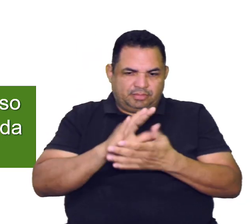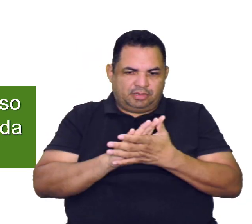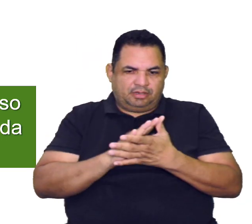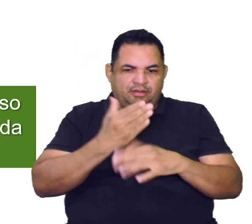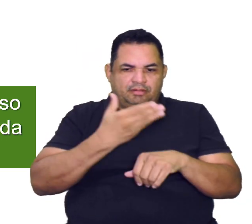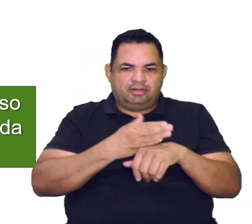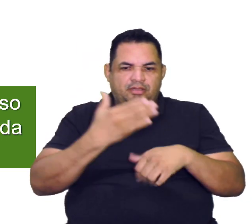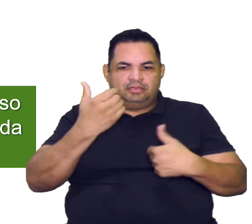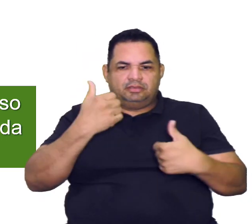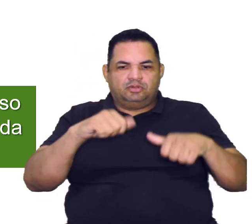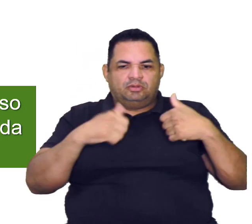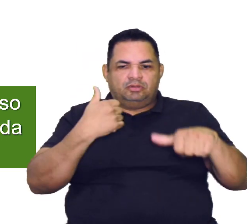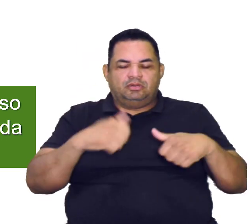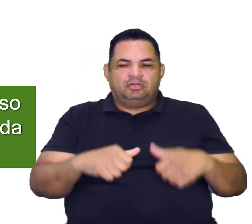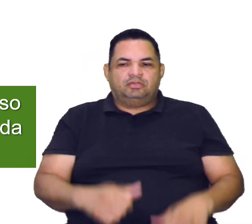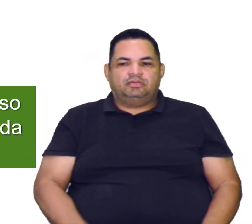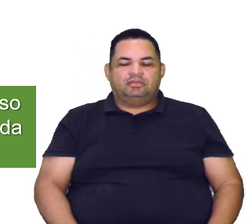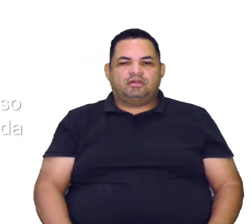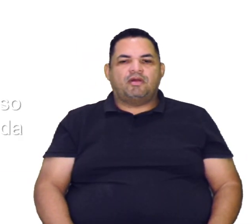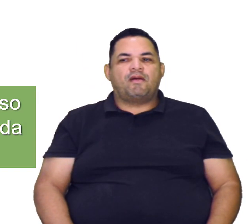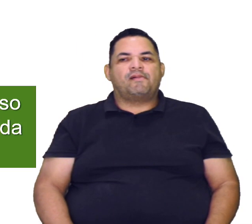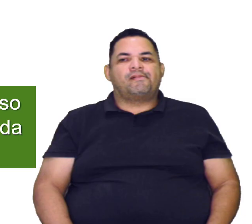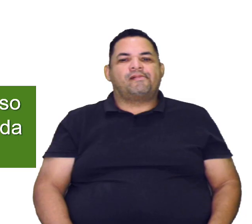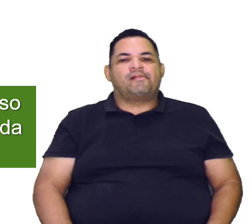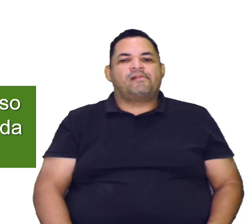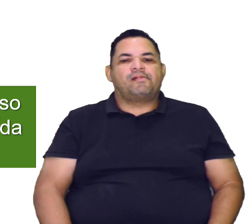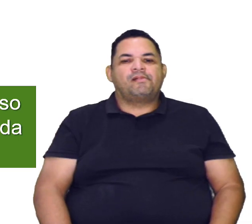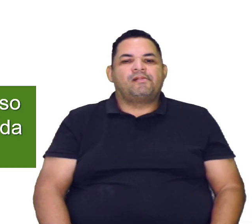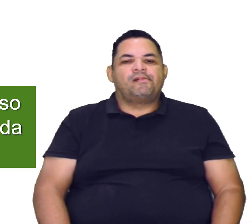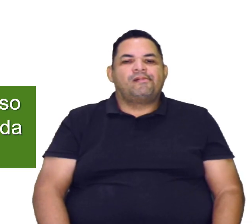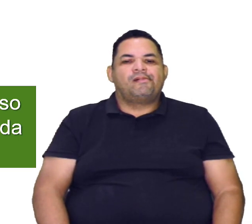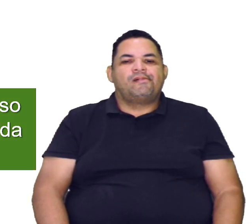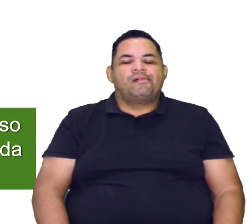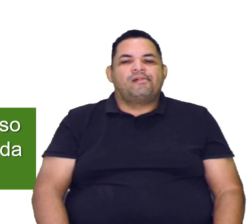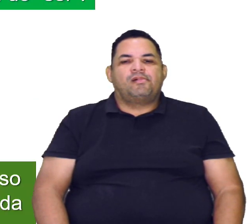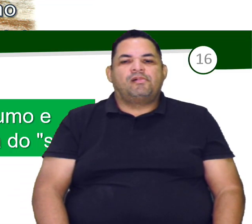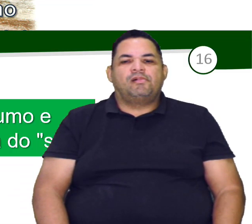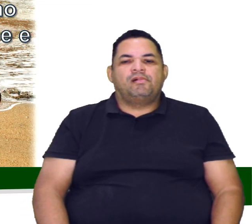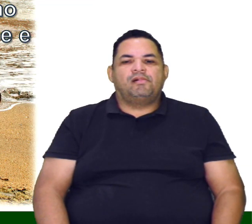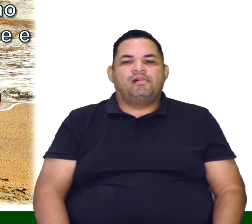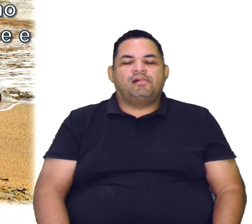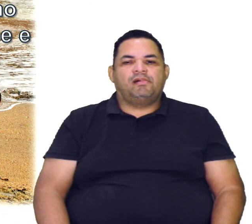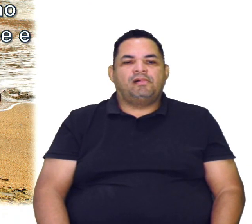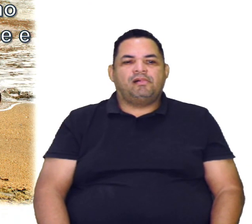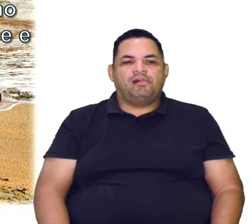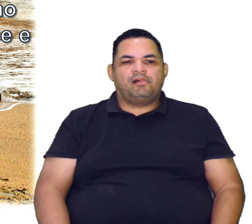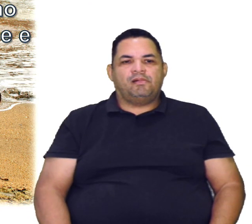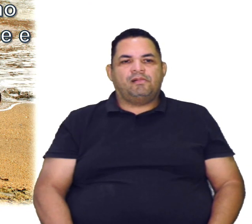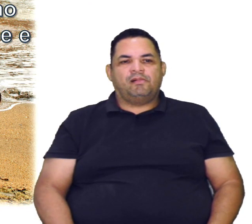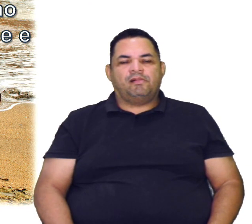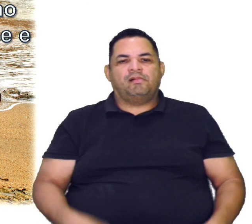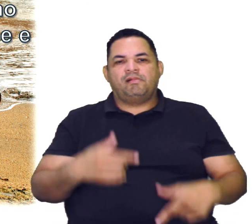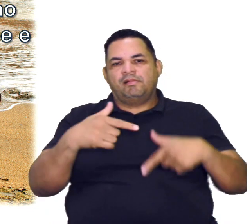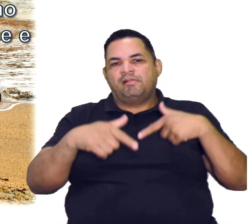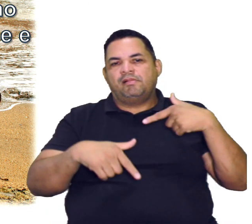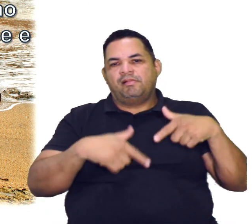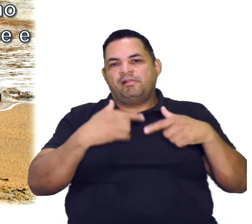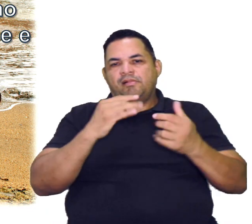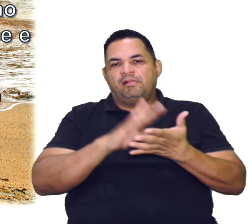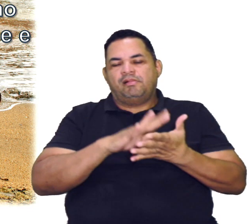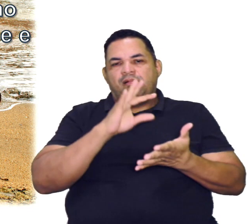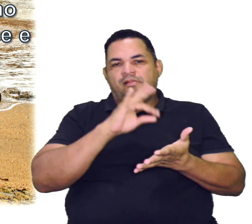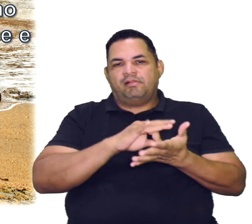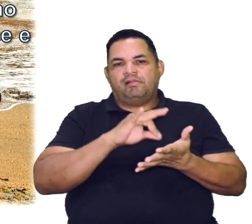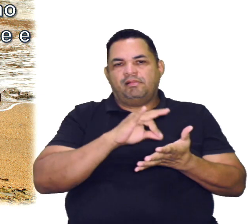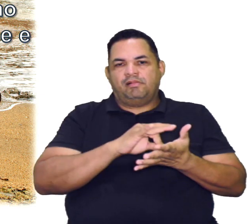corporais. Tudo bem? Muito bem. Parabéns. O que mais? O trabalho como